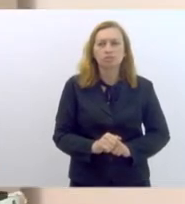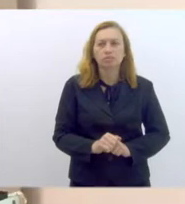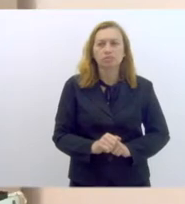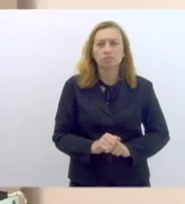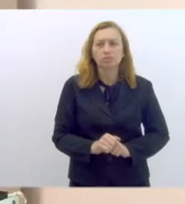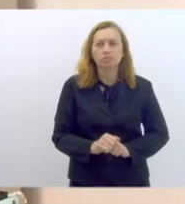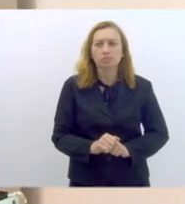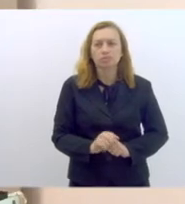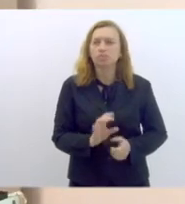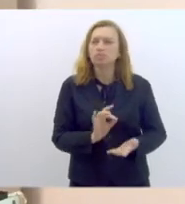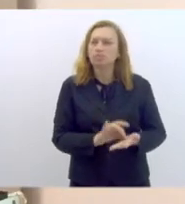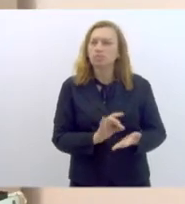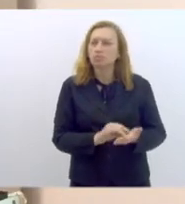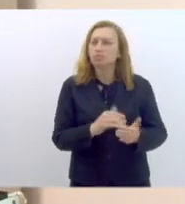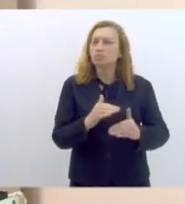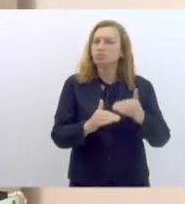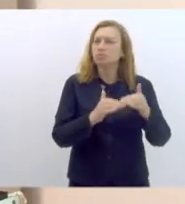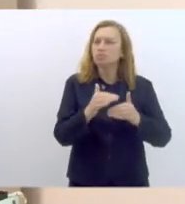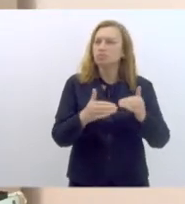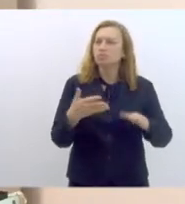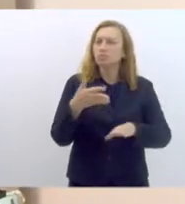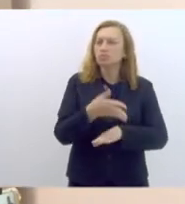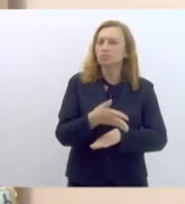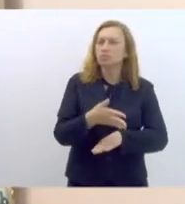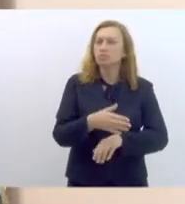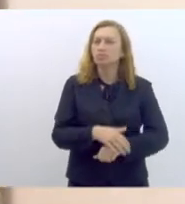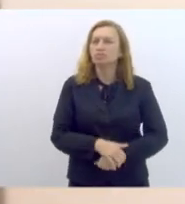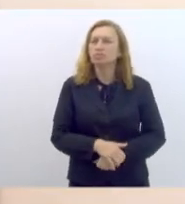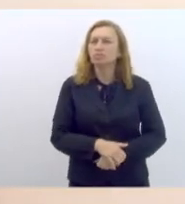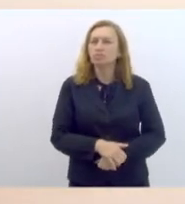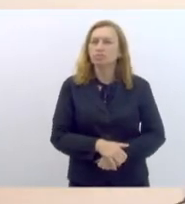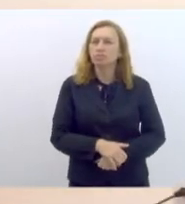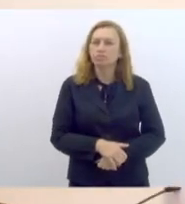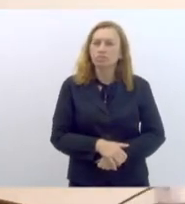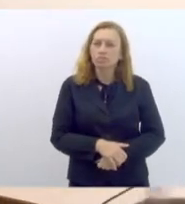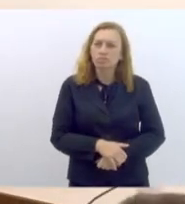É só, na verdade, uma evolução do estoque para chegar... Eu só